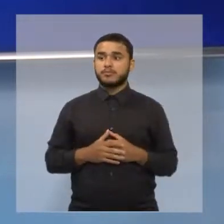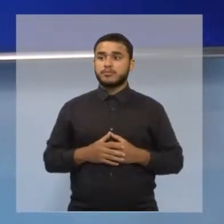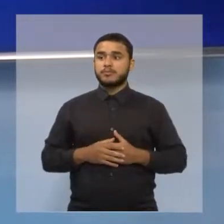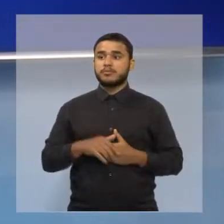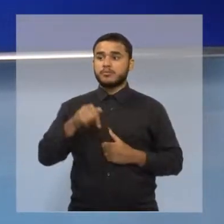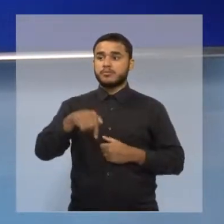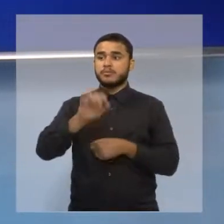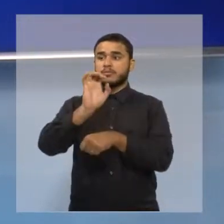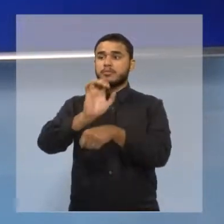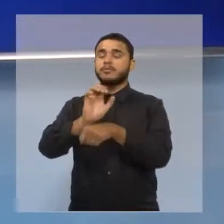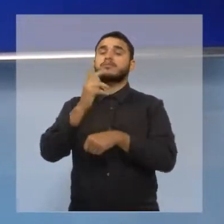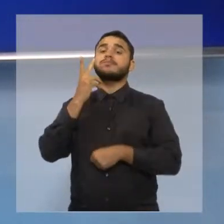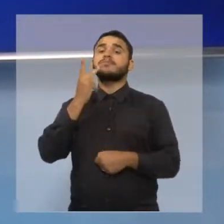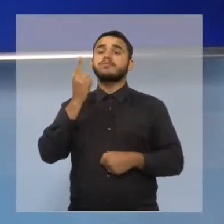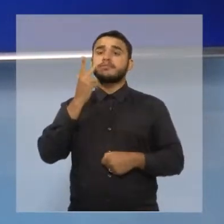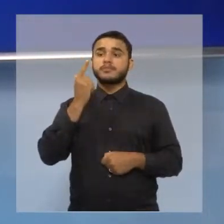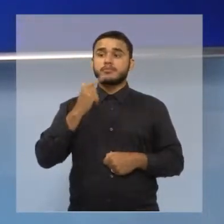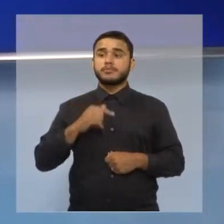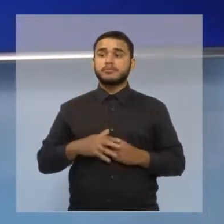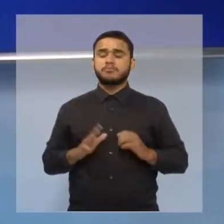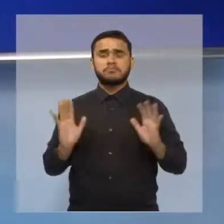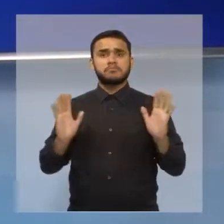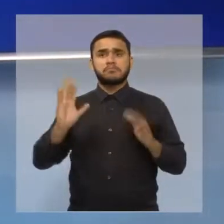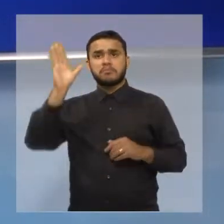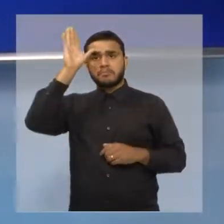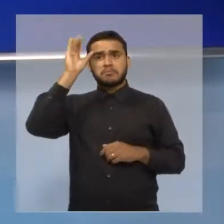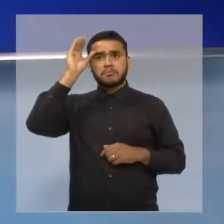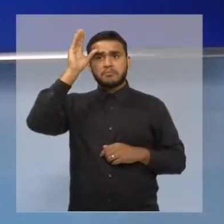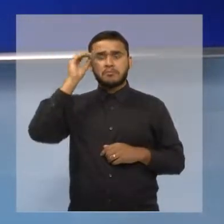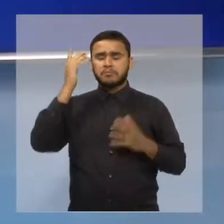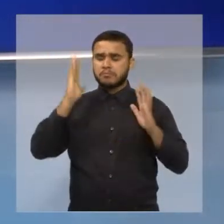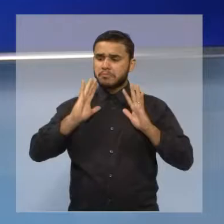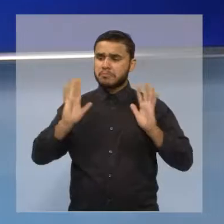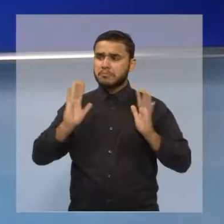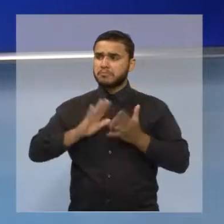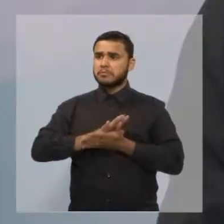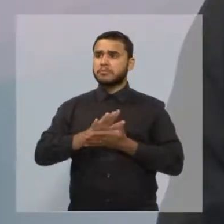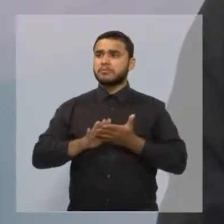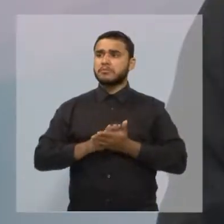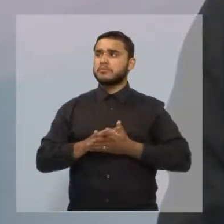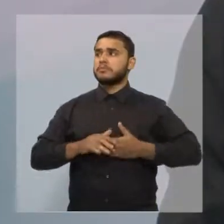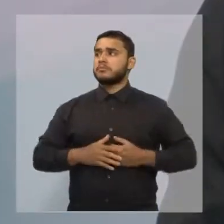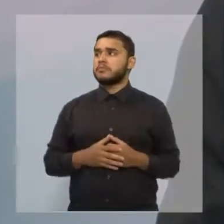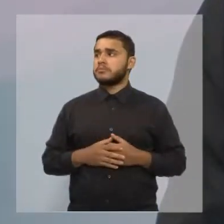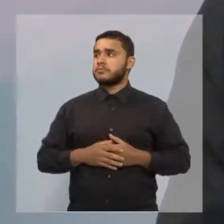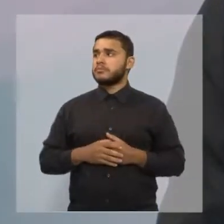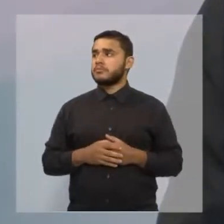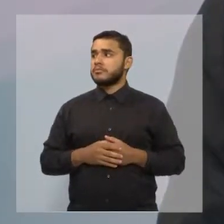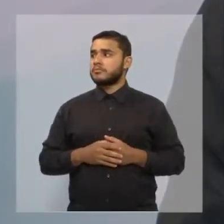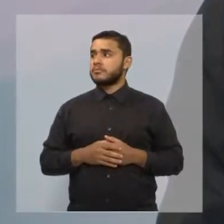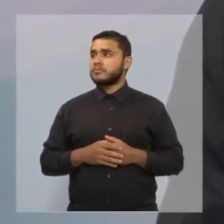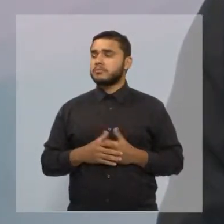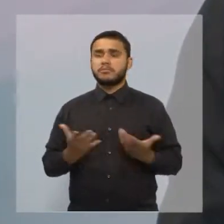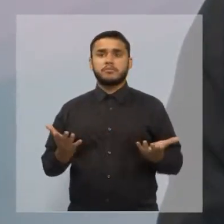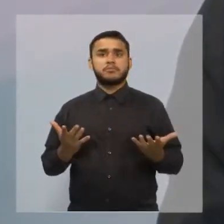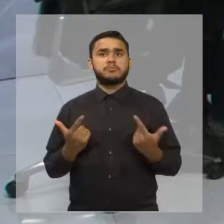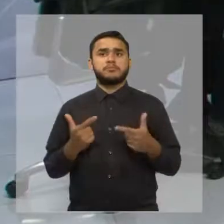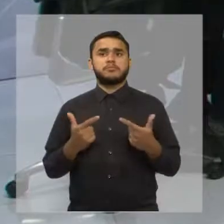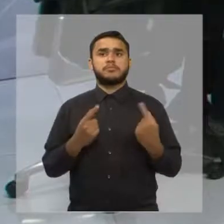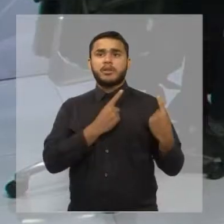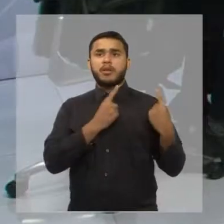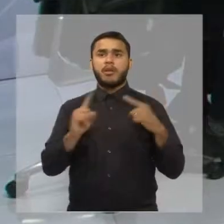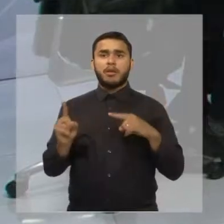do Ceará, que até onde eu sei não está fazendo resistência coisíssima nenhuma. Ninguém está pondo o exército na rua, ninguém está convocando militar